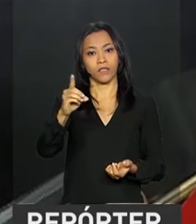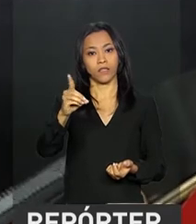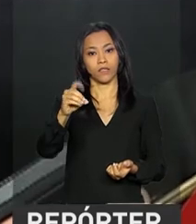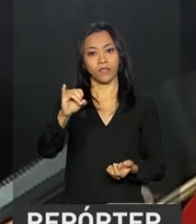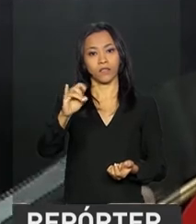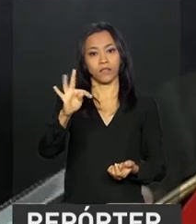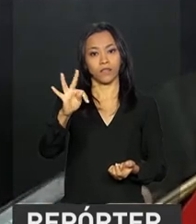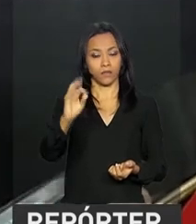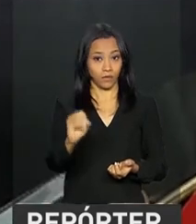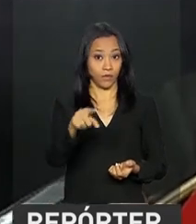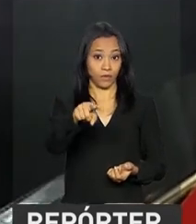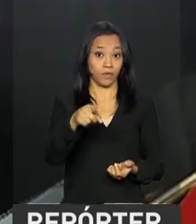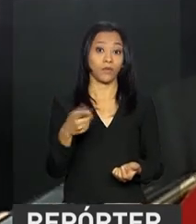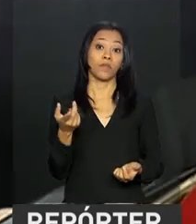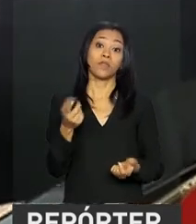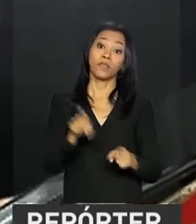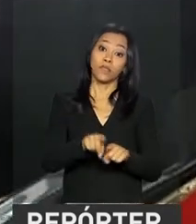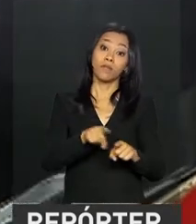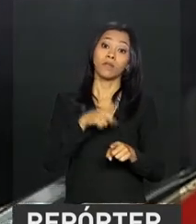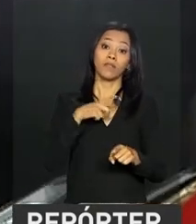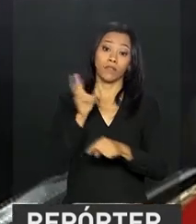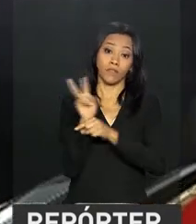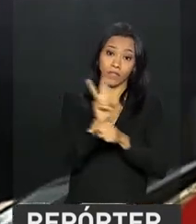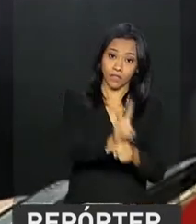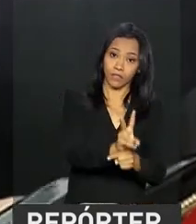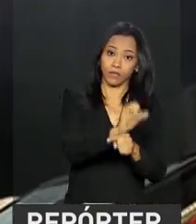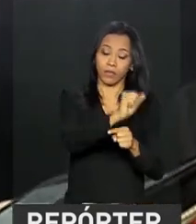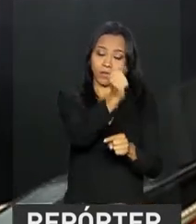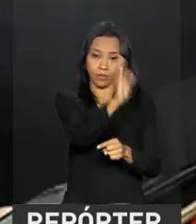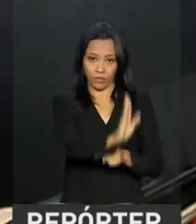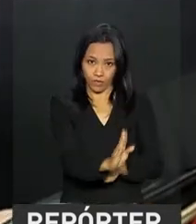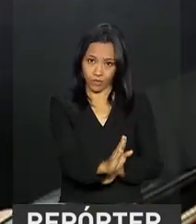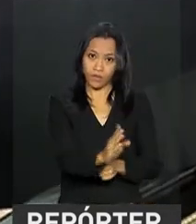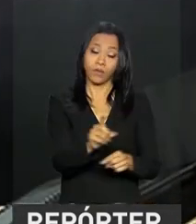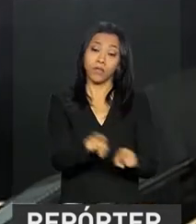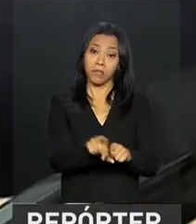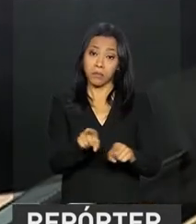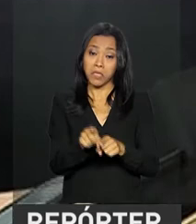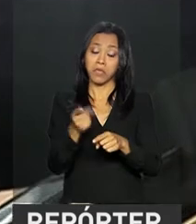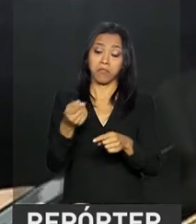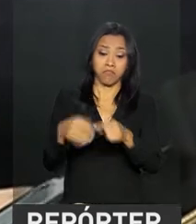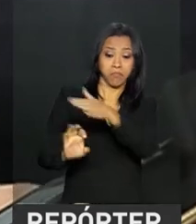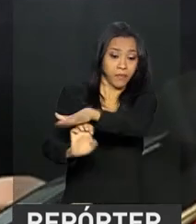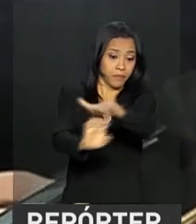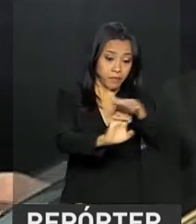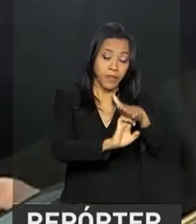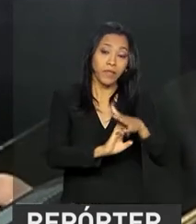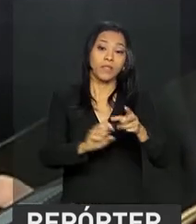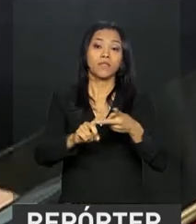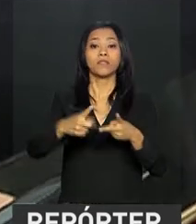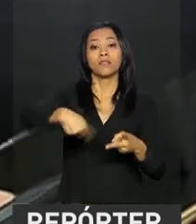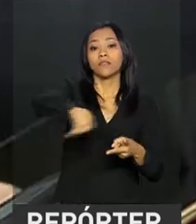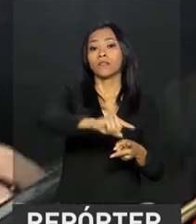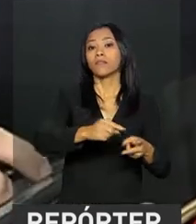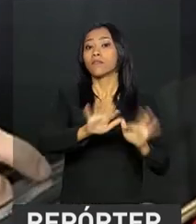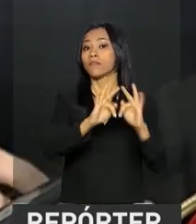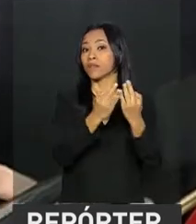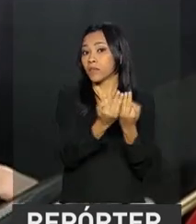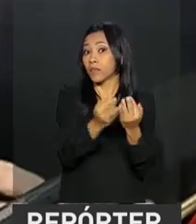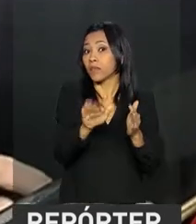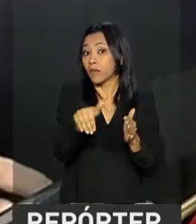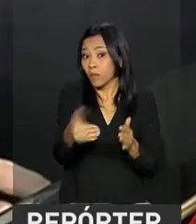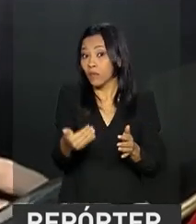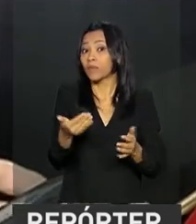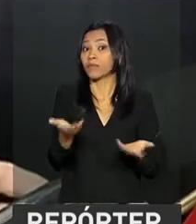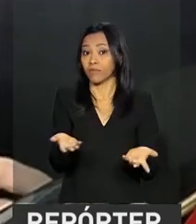para o custo de financiamento ao Brasil e, em consequência, para empresas, famílias e etc., na medida que aumenta o risco